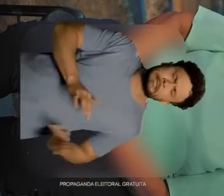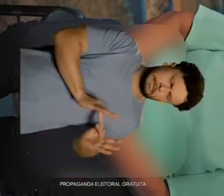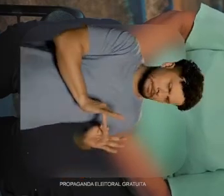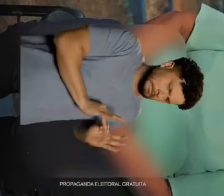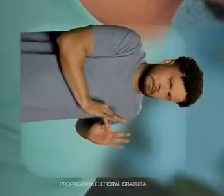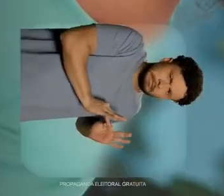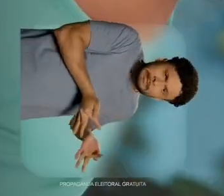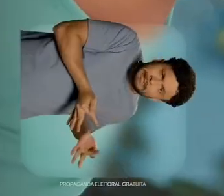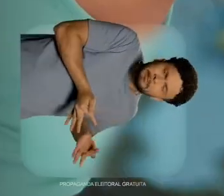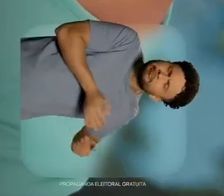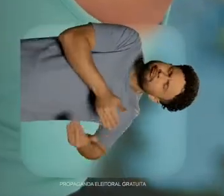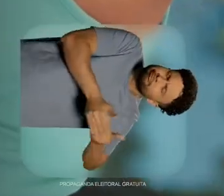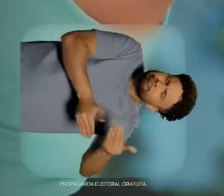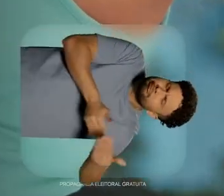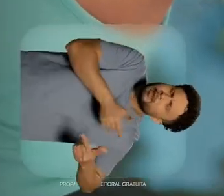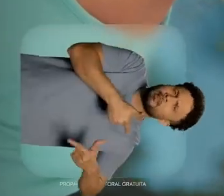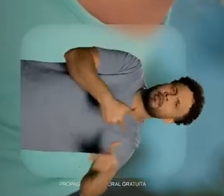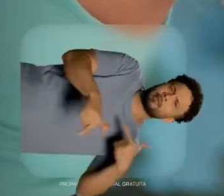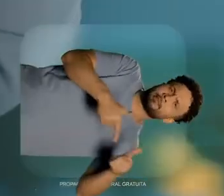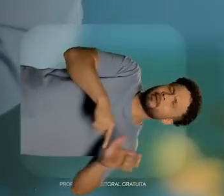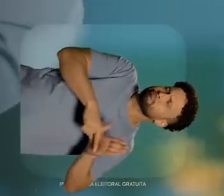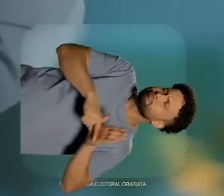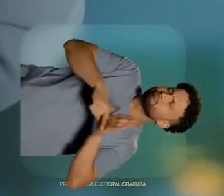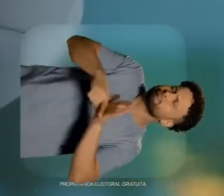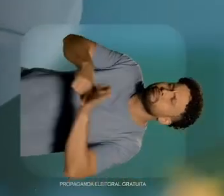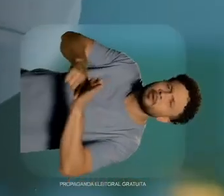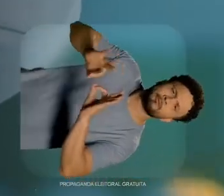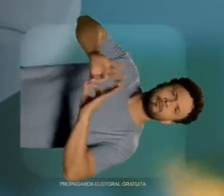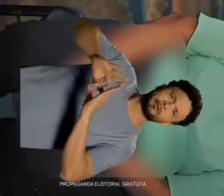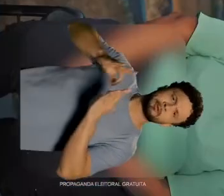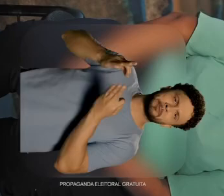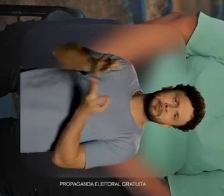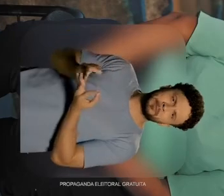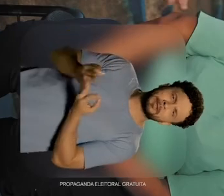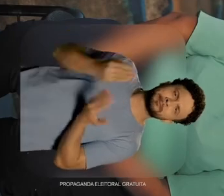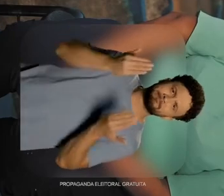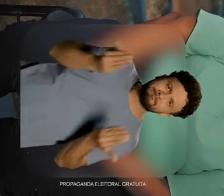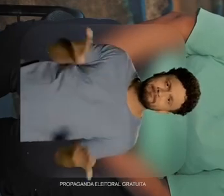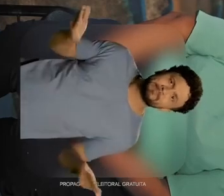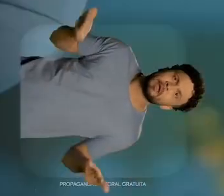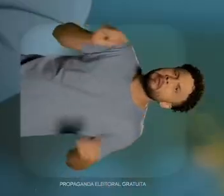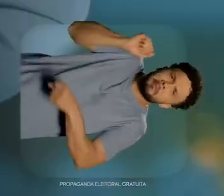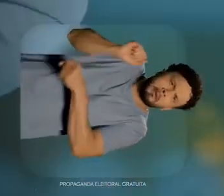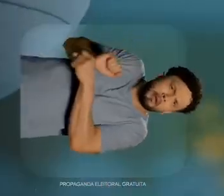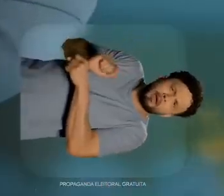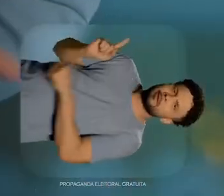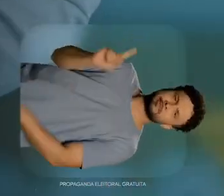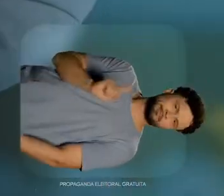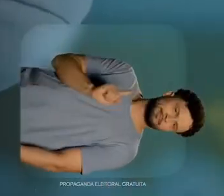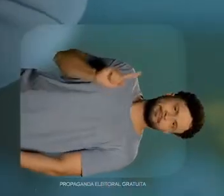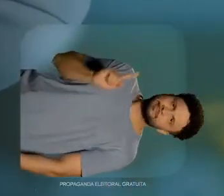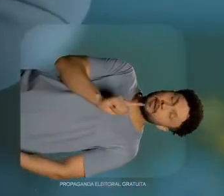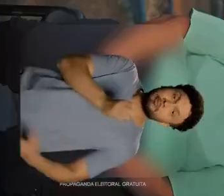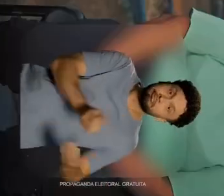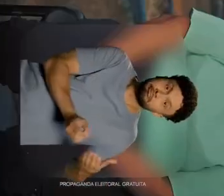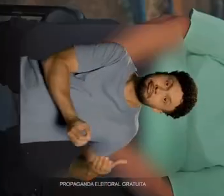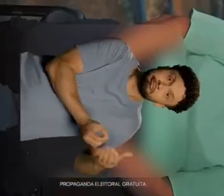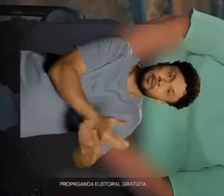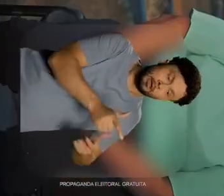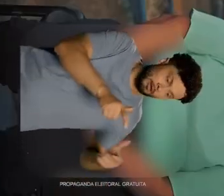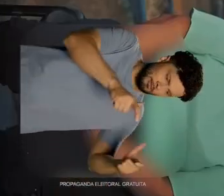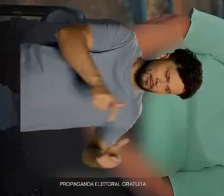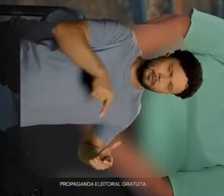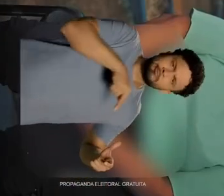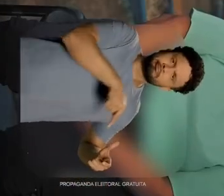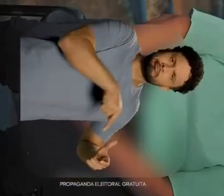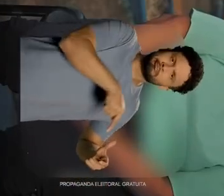da periferia. E a gente trabalha para melhorar a vida das pessoas. Uhum. E nós não vamos parar por aí. Nós vamos criar a